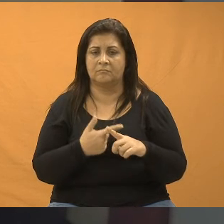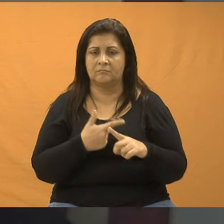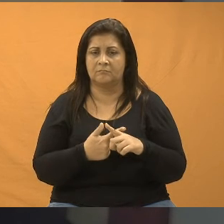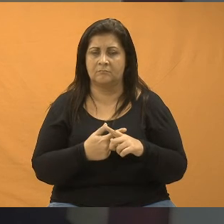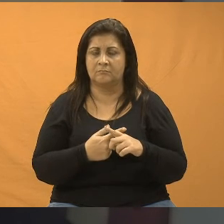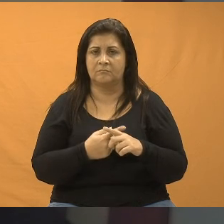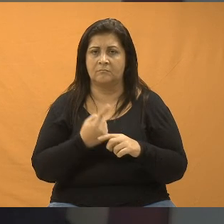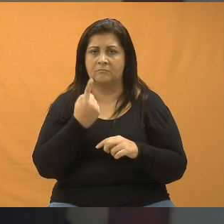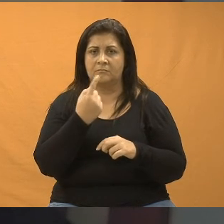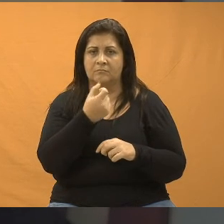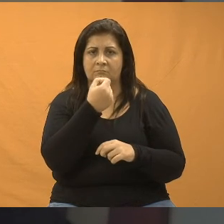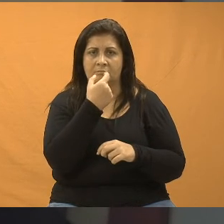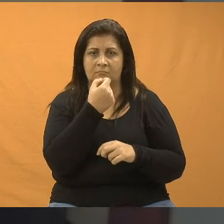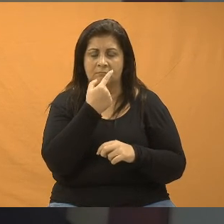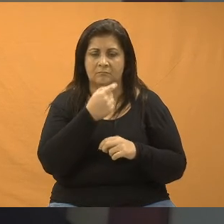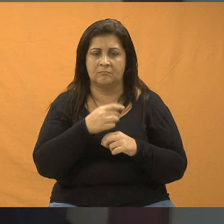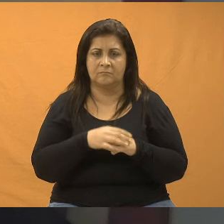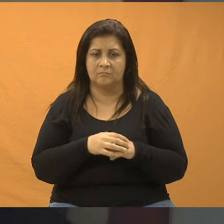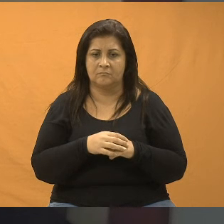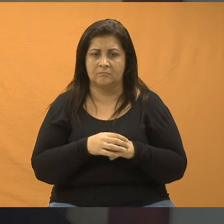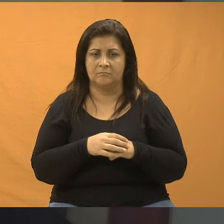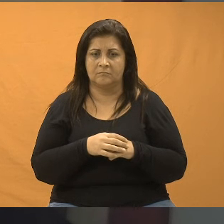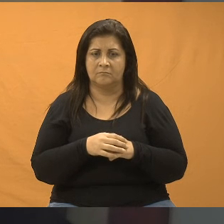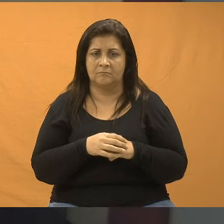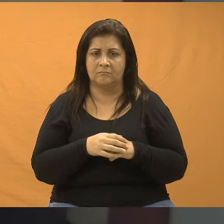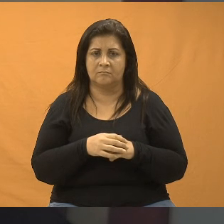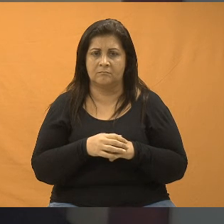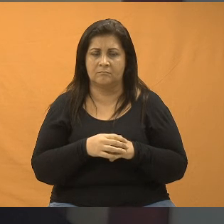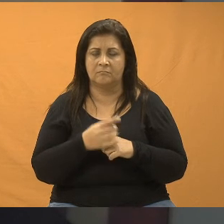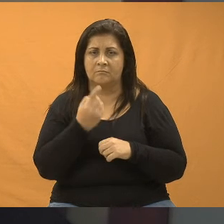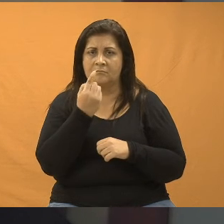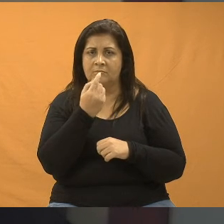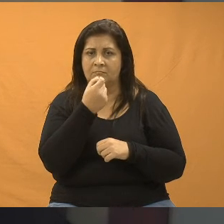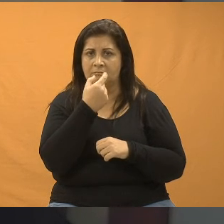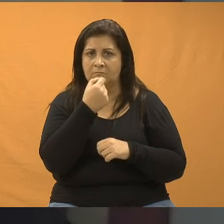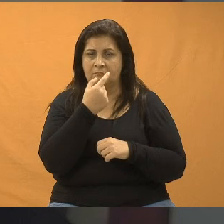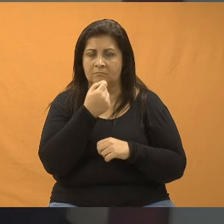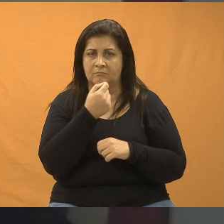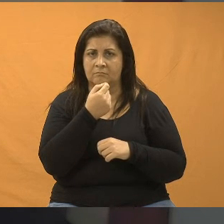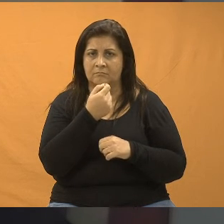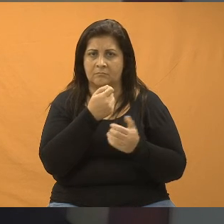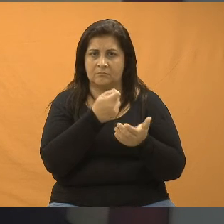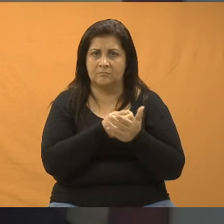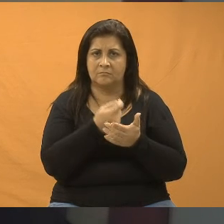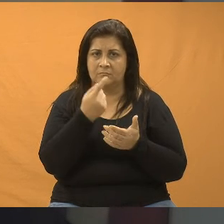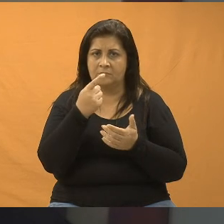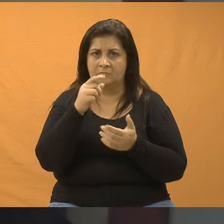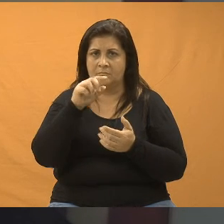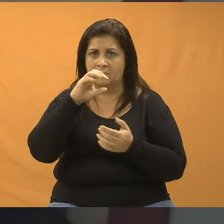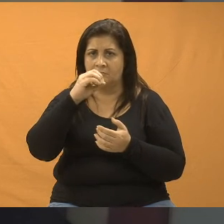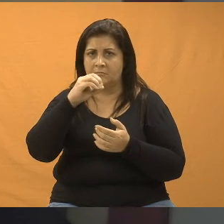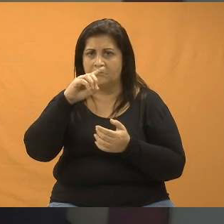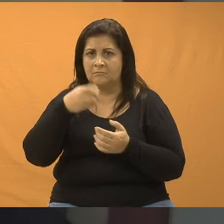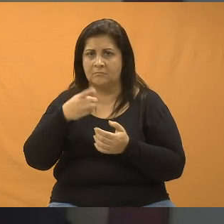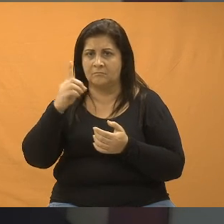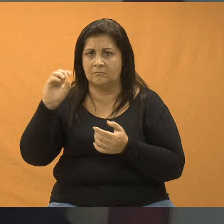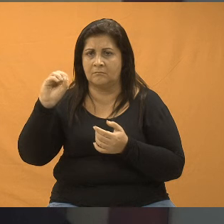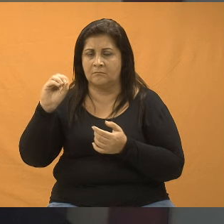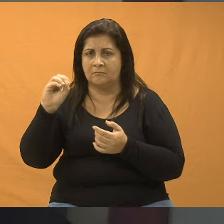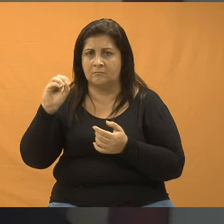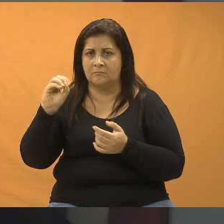um melhoral, isso é para os senhores poderem entender, um melhoral que custa 10 centavos em qualquer